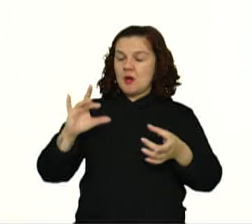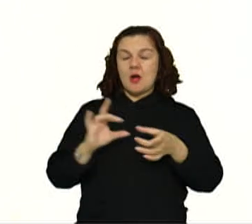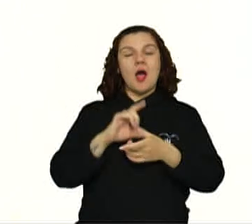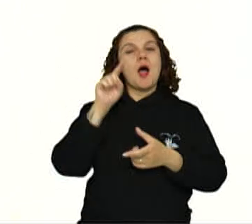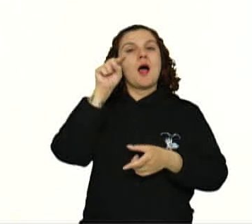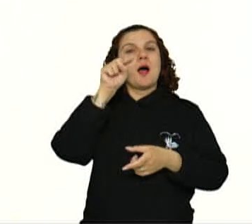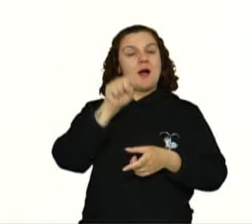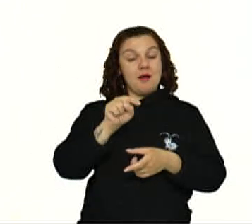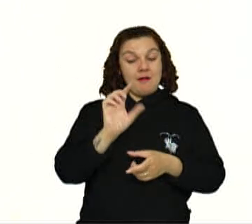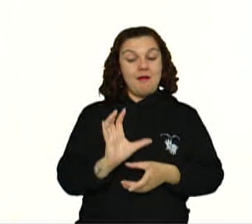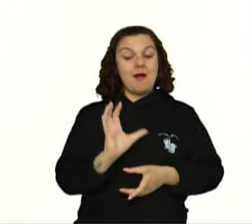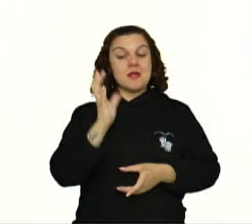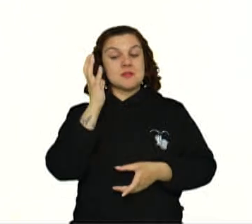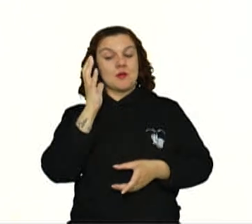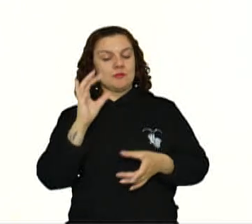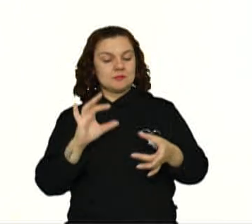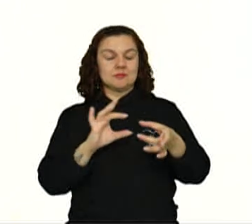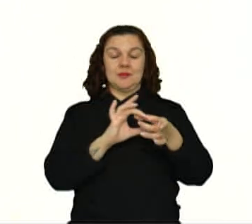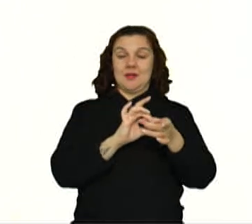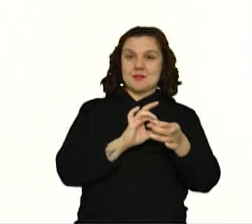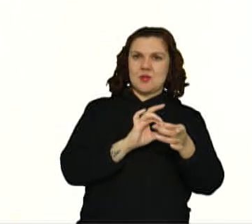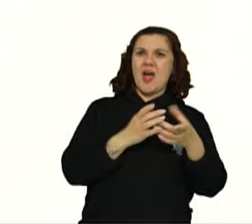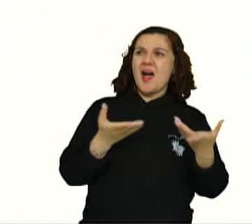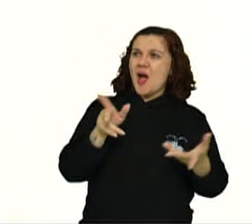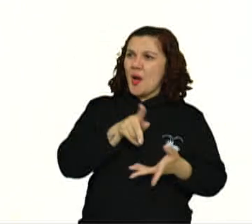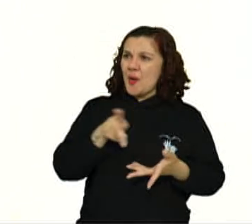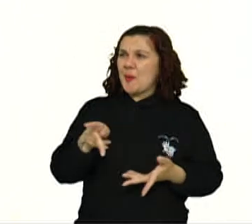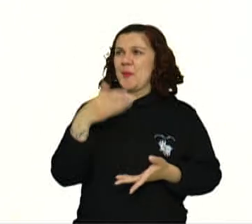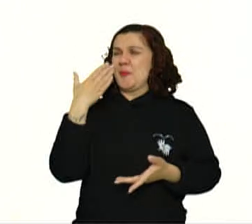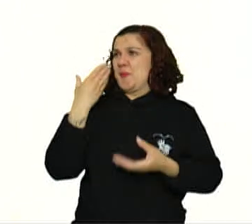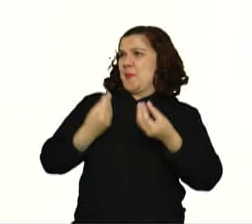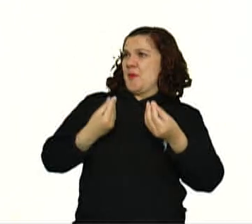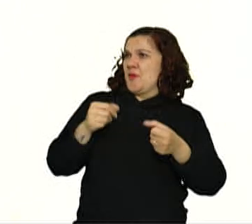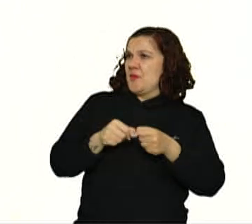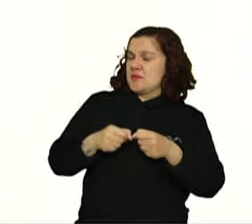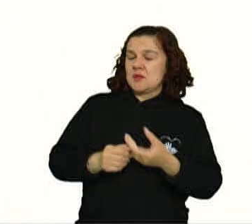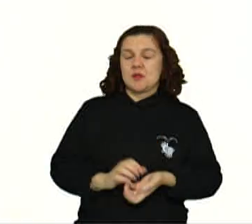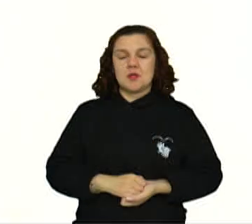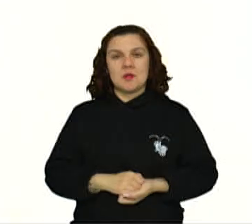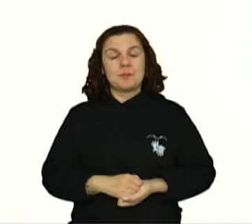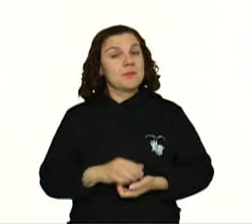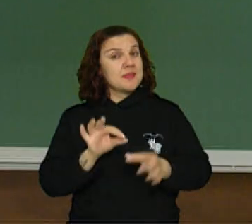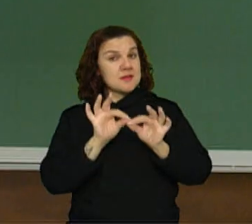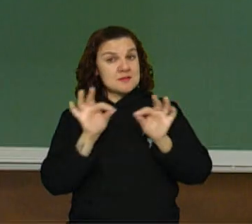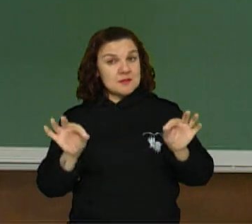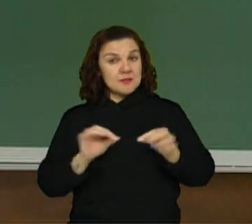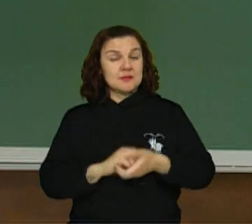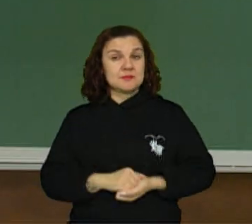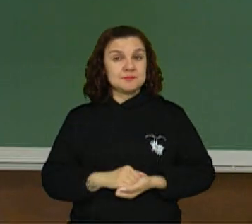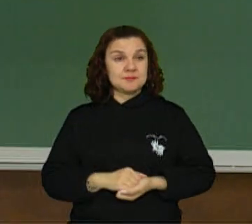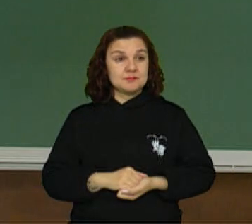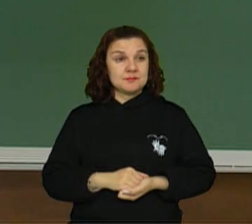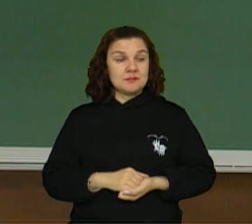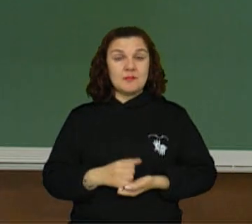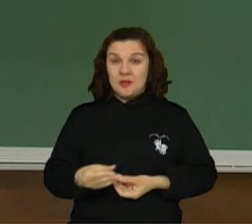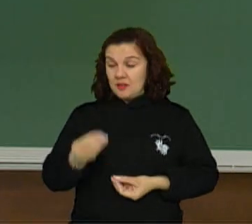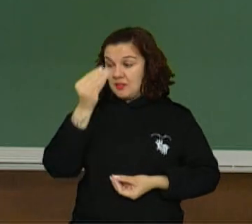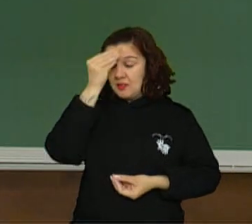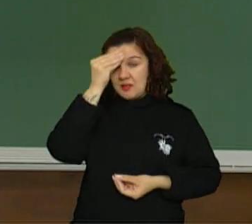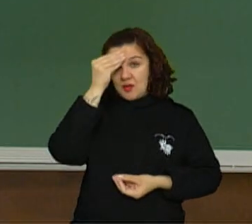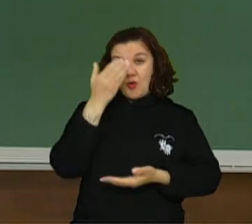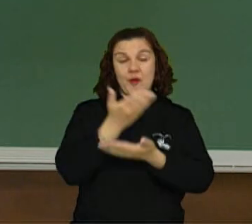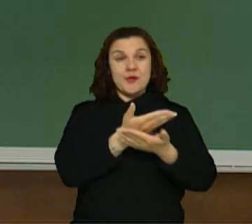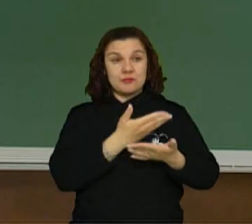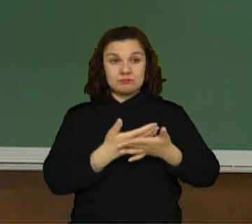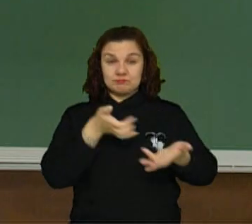opa, ação, ligação. Ai, professora, mas como é que eu vou saber qual é qual? Simples, vai memorizar,